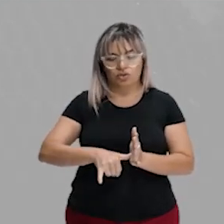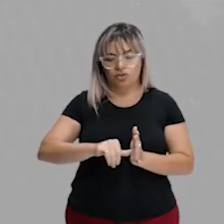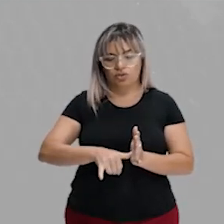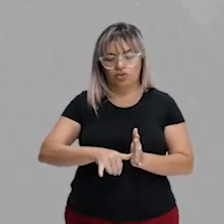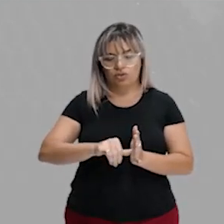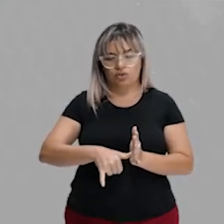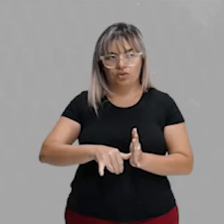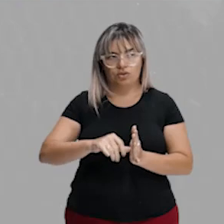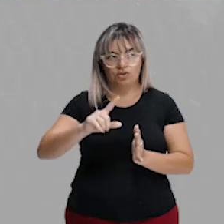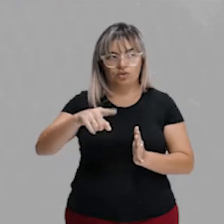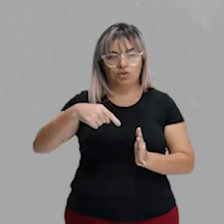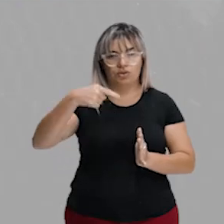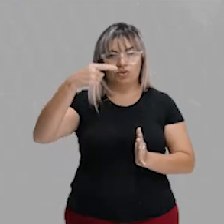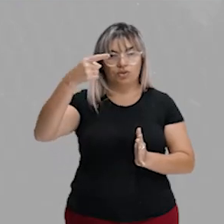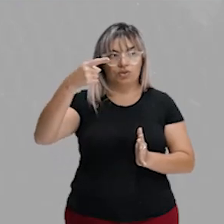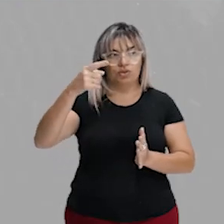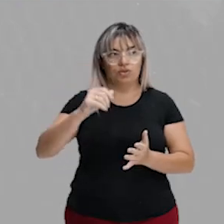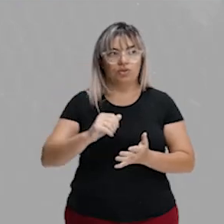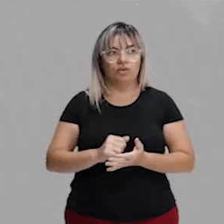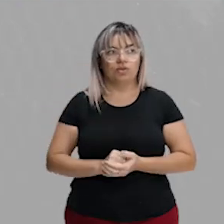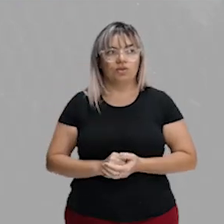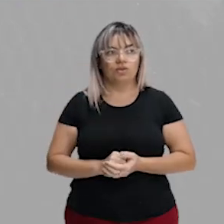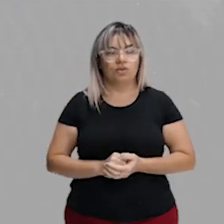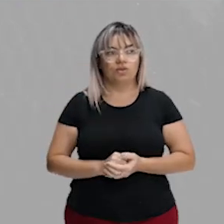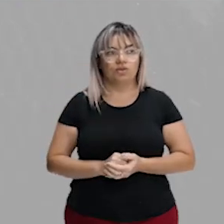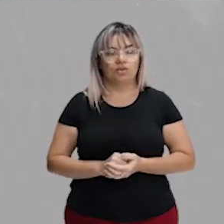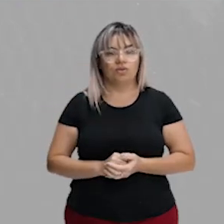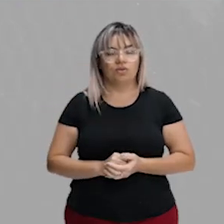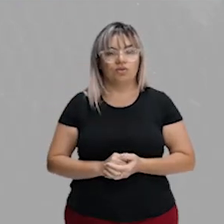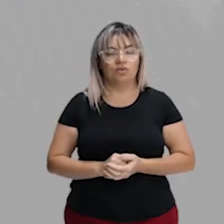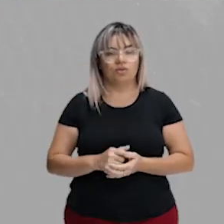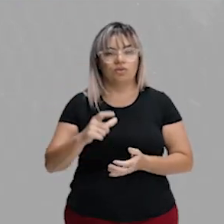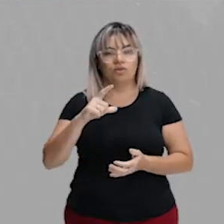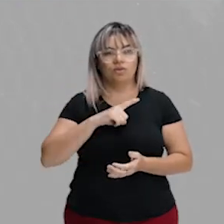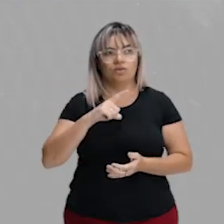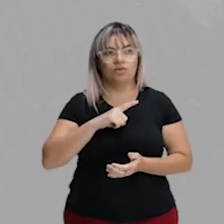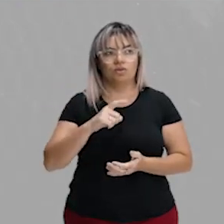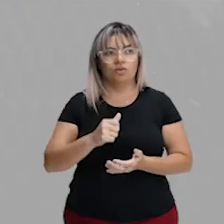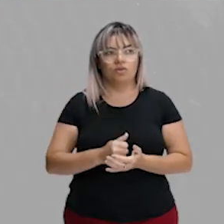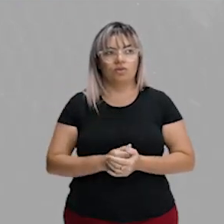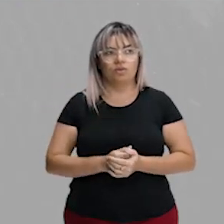E em cima nós temos o